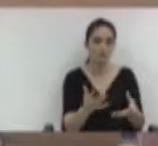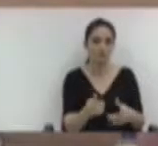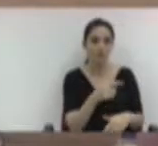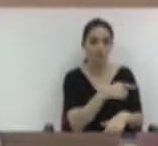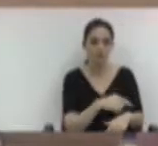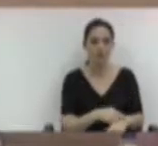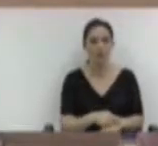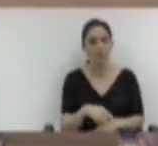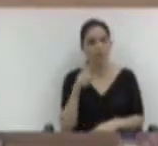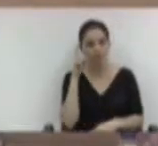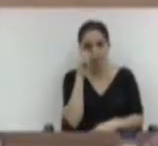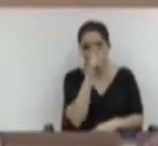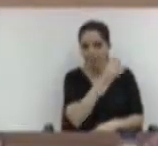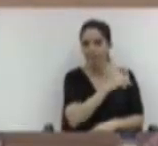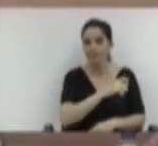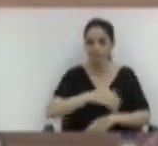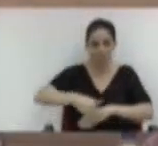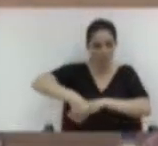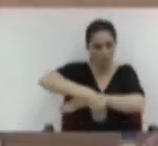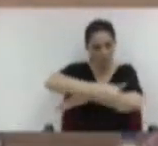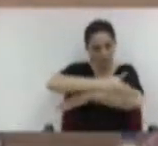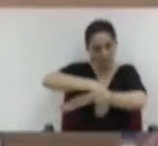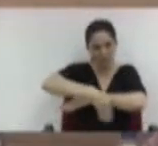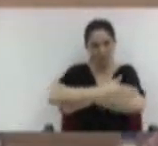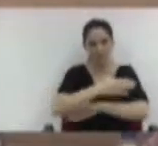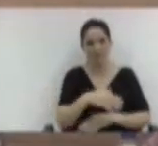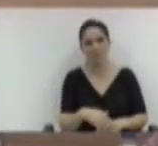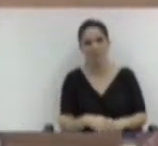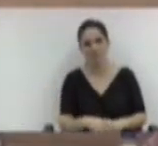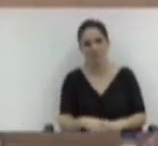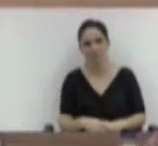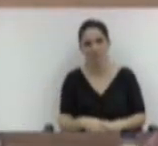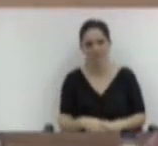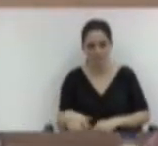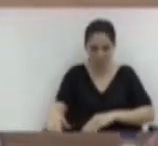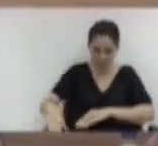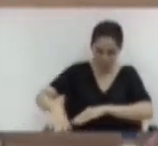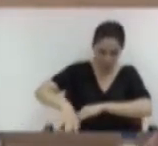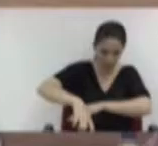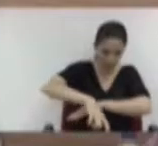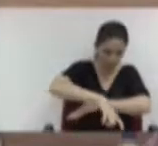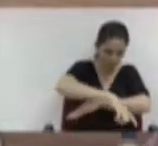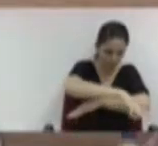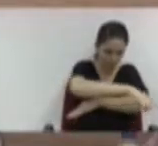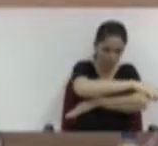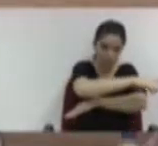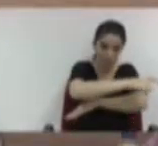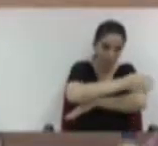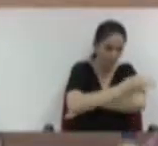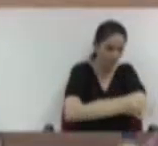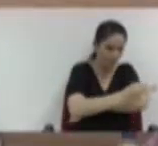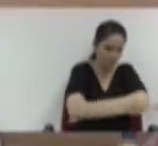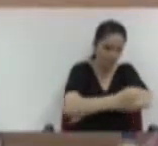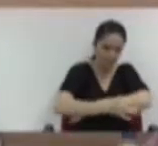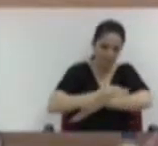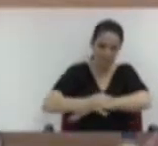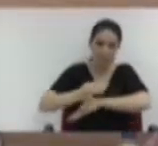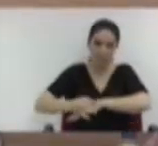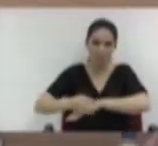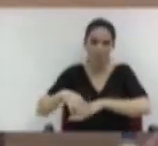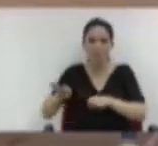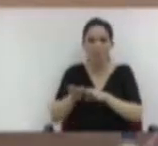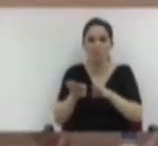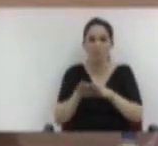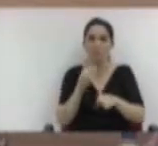não tem condição, a calçada está tomada por peças, tem reclamação referente a acúmulo de água também,